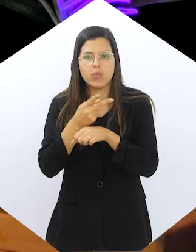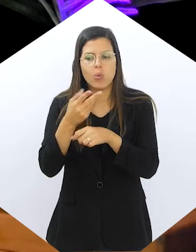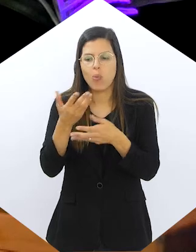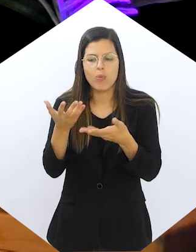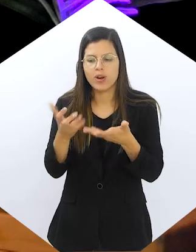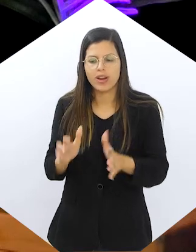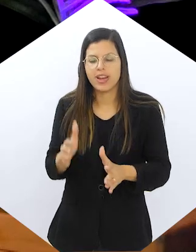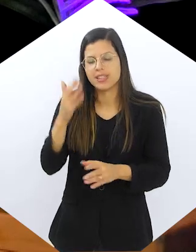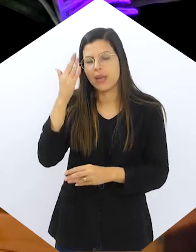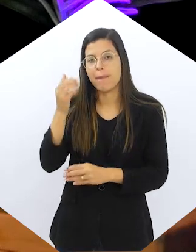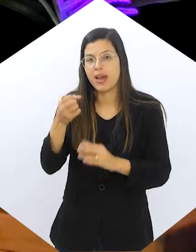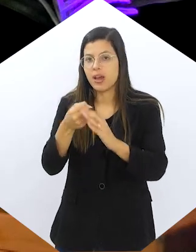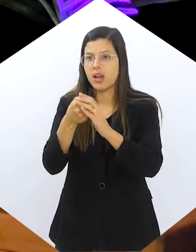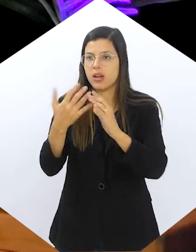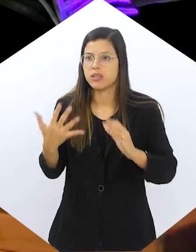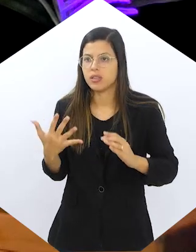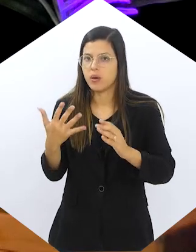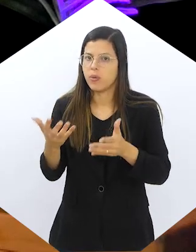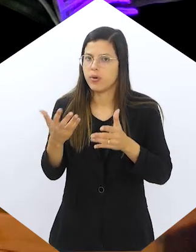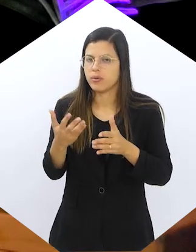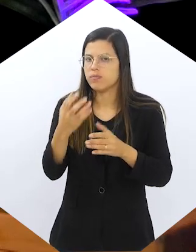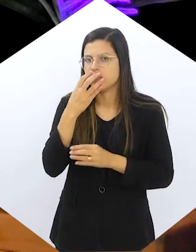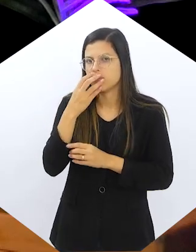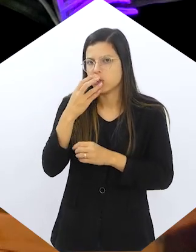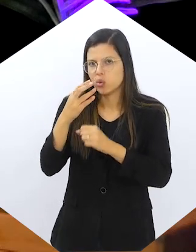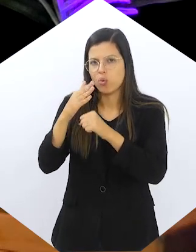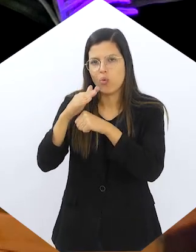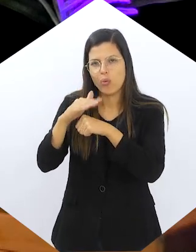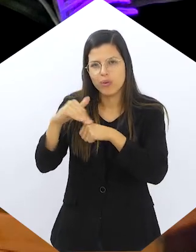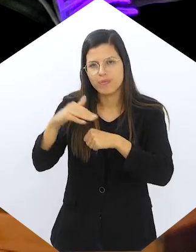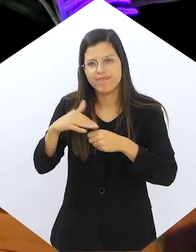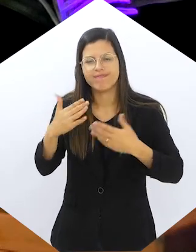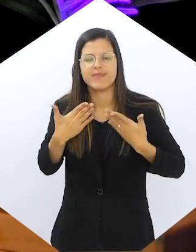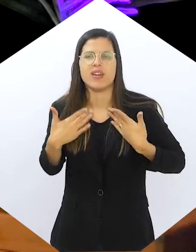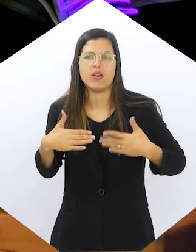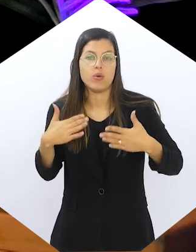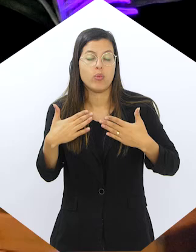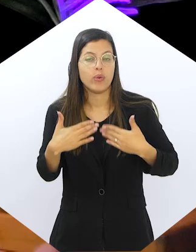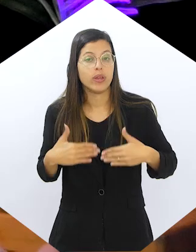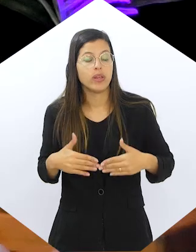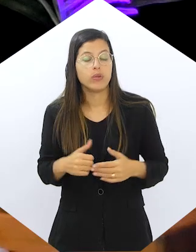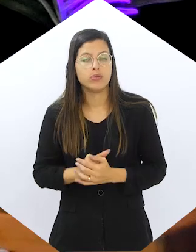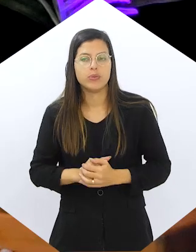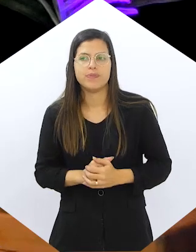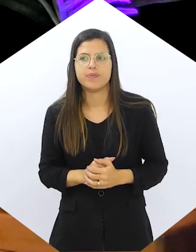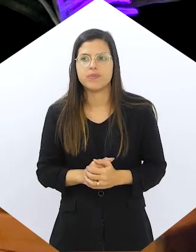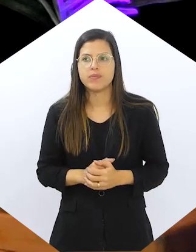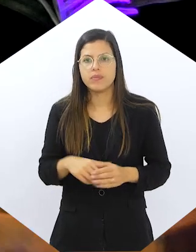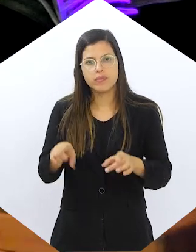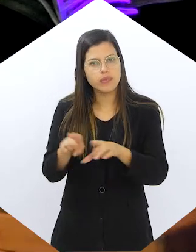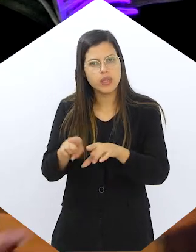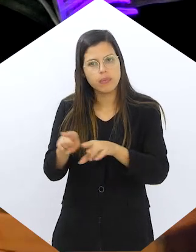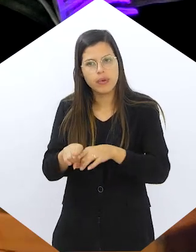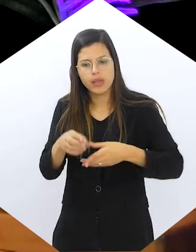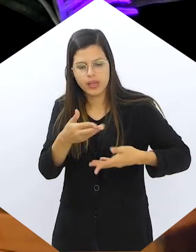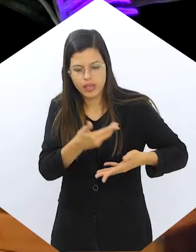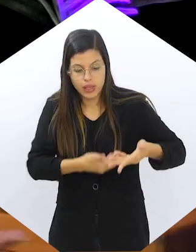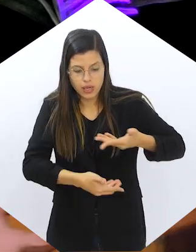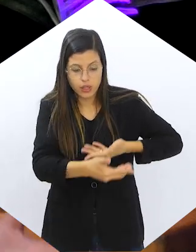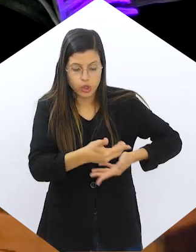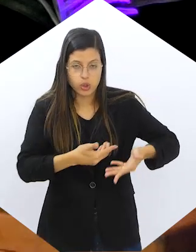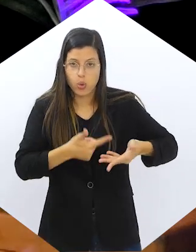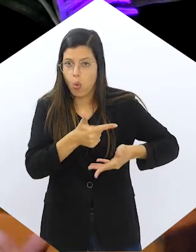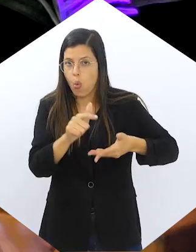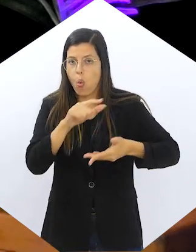características da raça. Então, assim, eu queria um cachorro que fosse dócil, tranquilo e que interagisse com